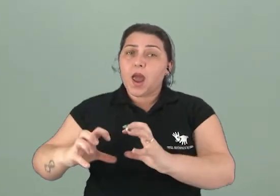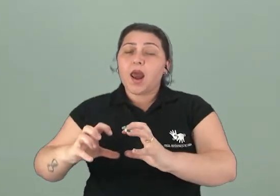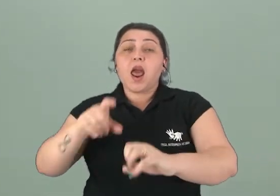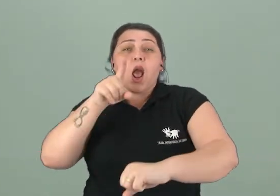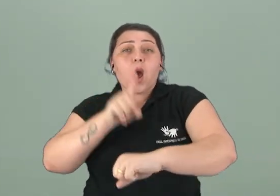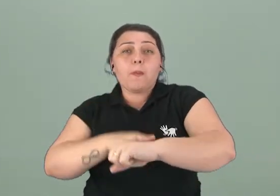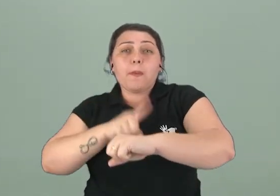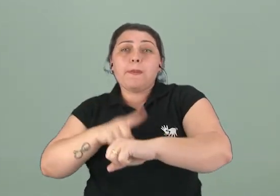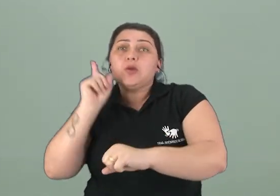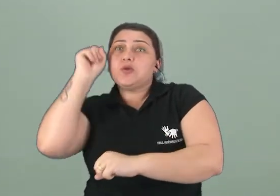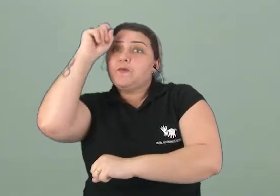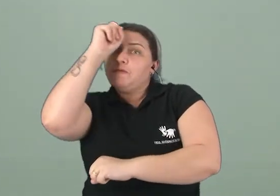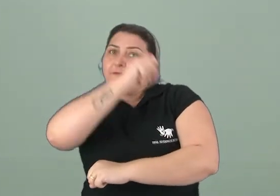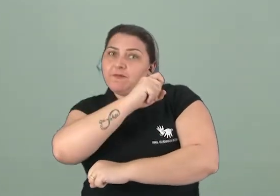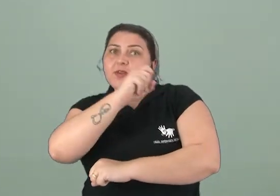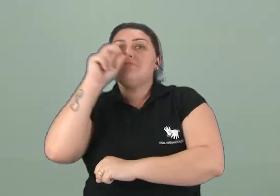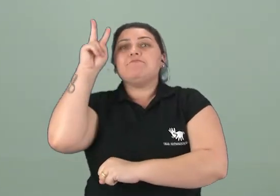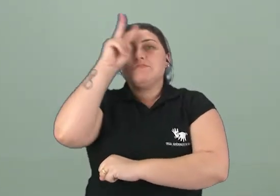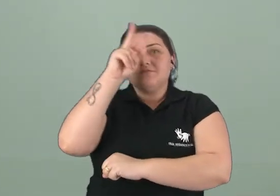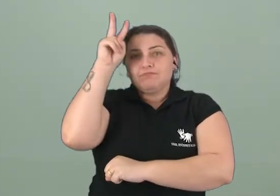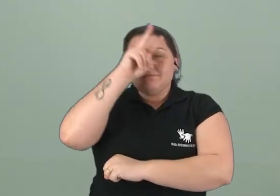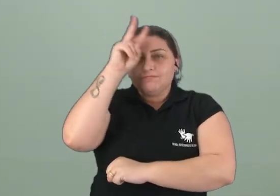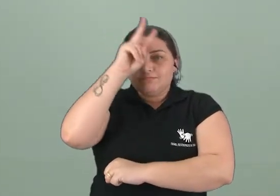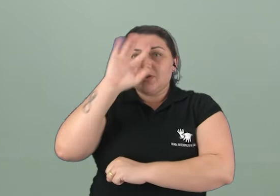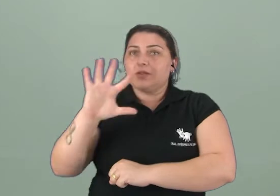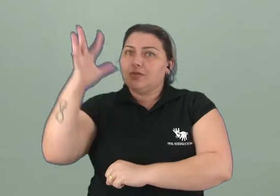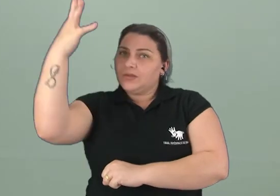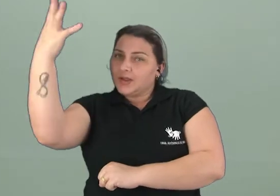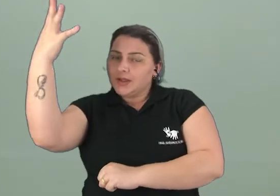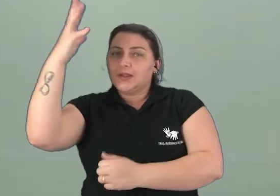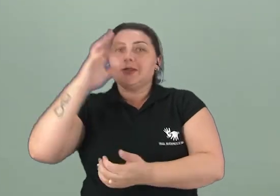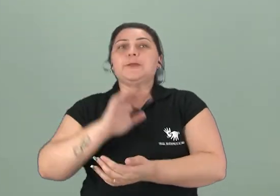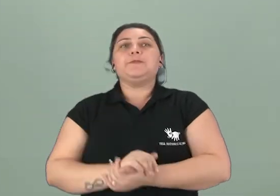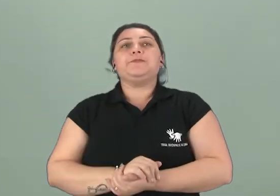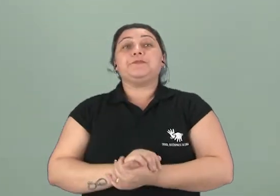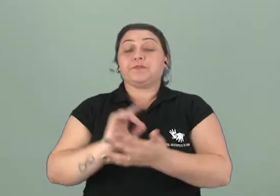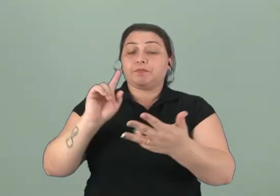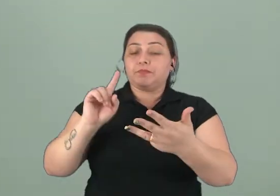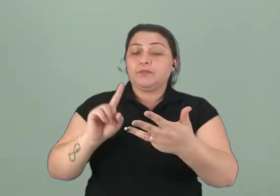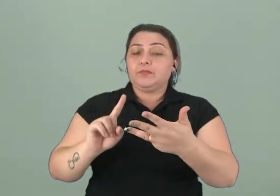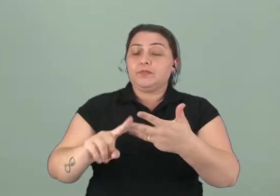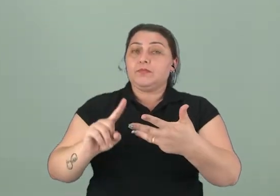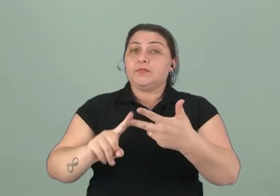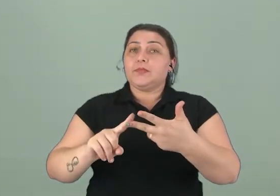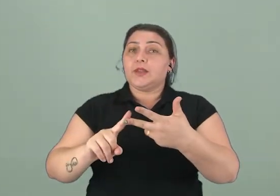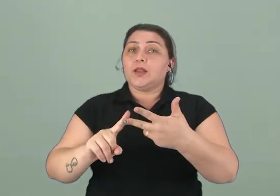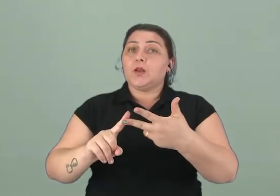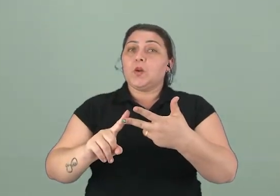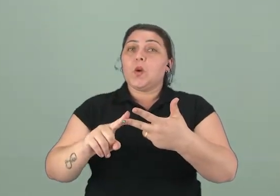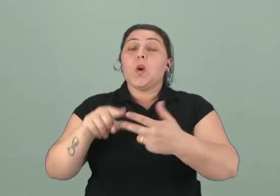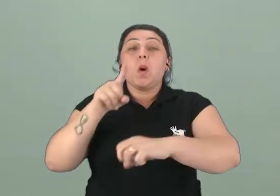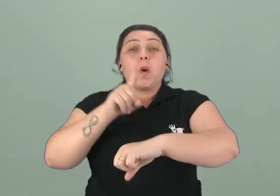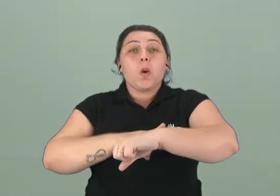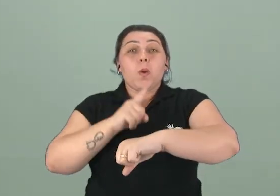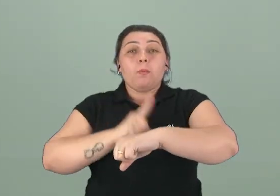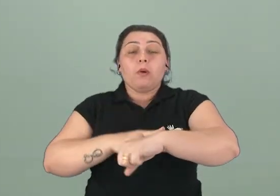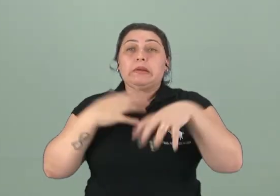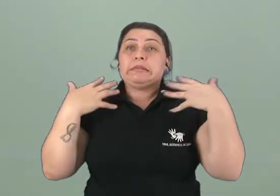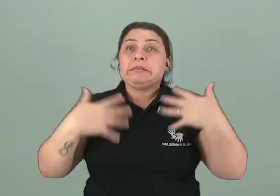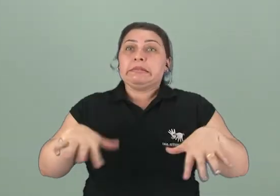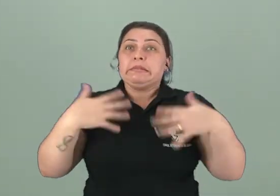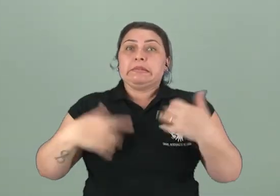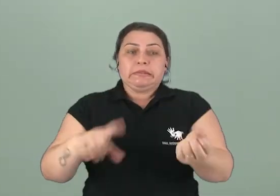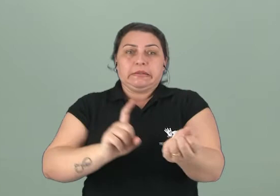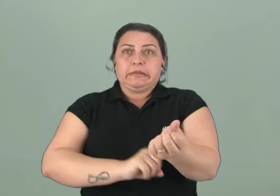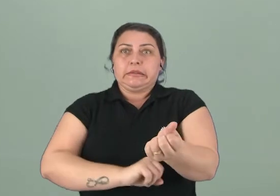uma complicação, para poder a história ter uma continuidade. E depois tem um clímax. O que é isso? É